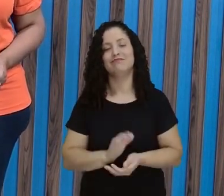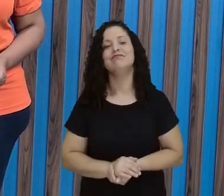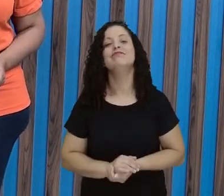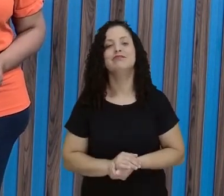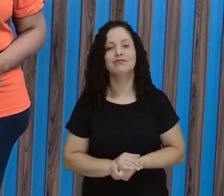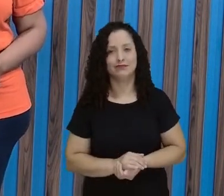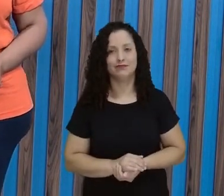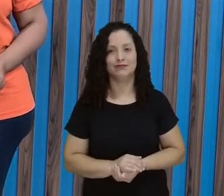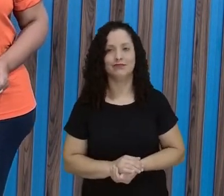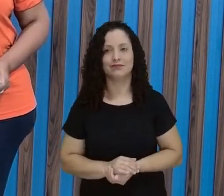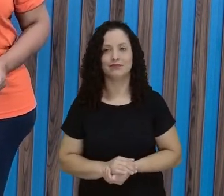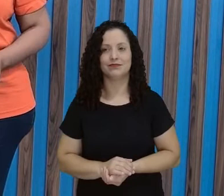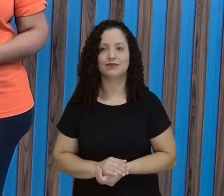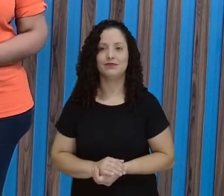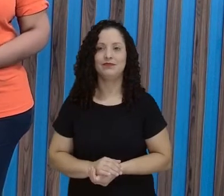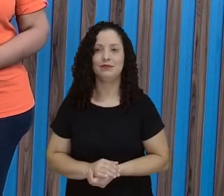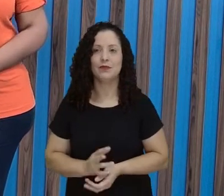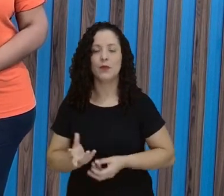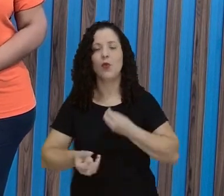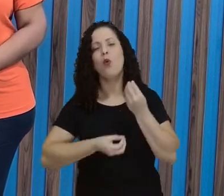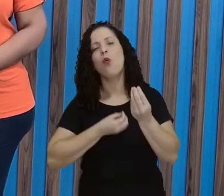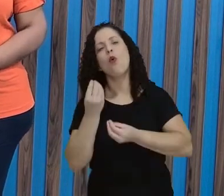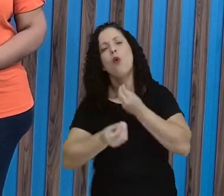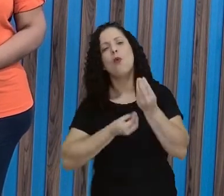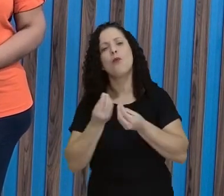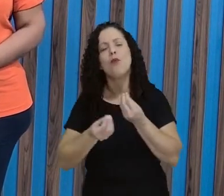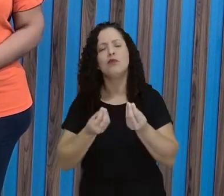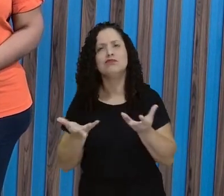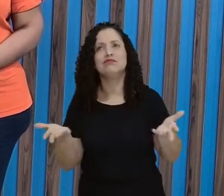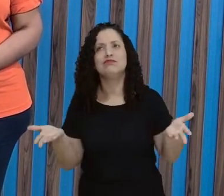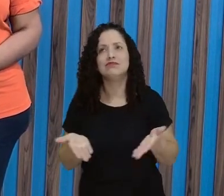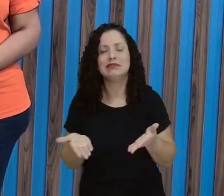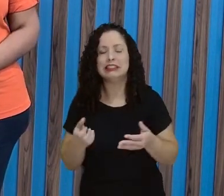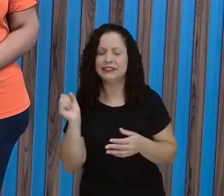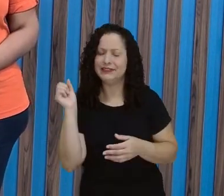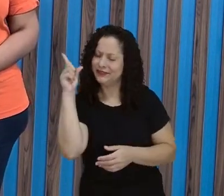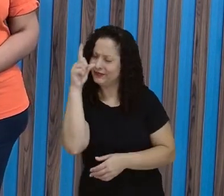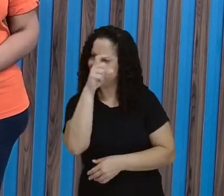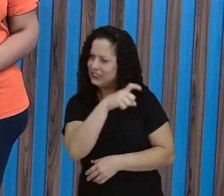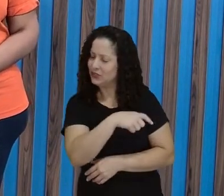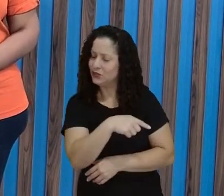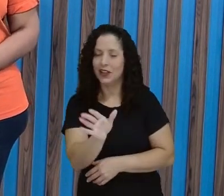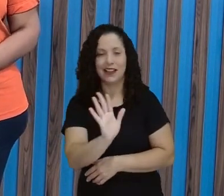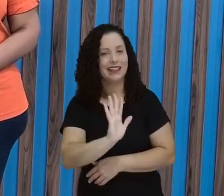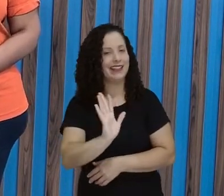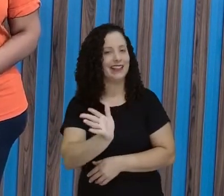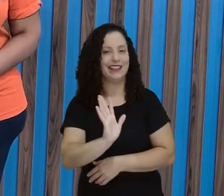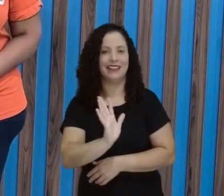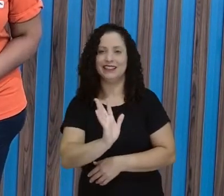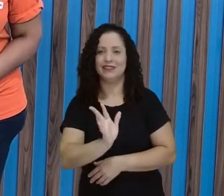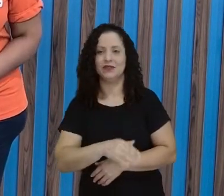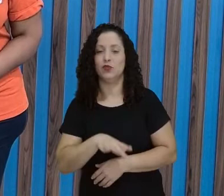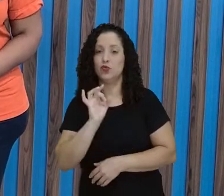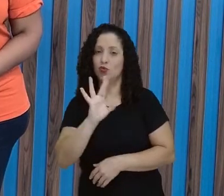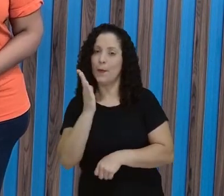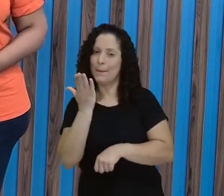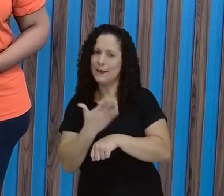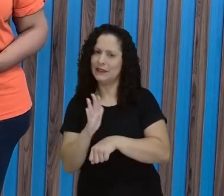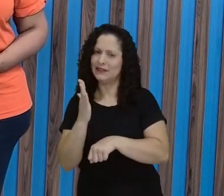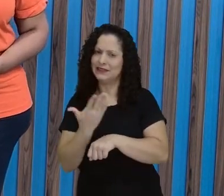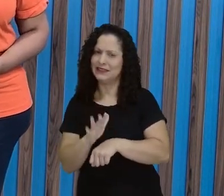certo? Como é que eu faço isso, Janina? Muito difícil. É nada, é prática,